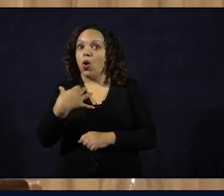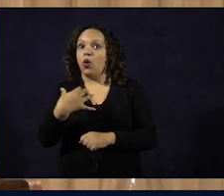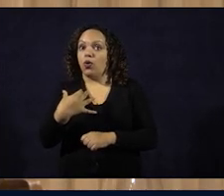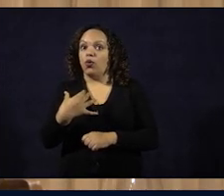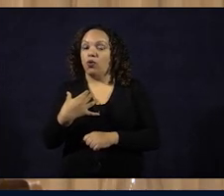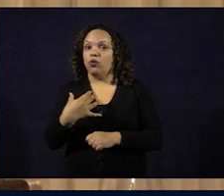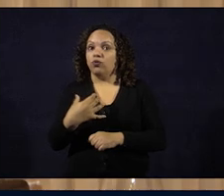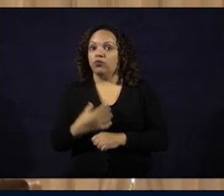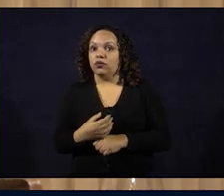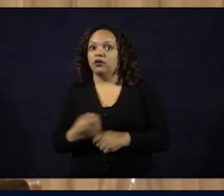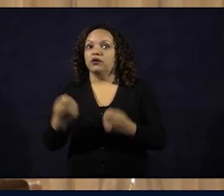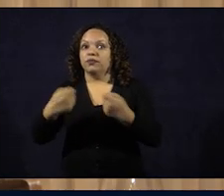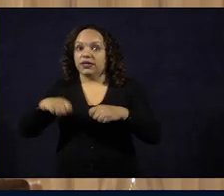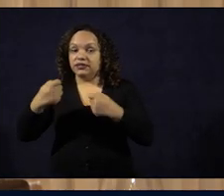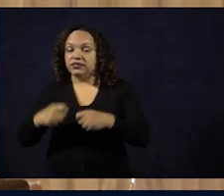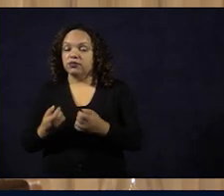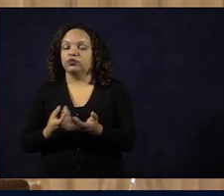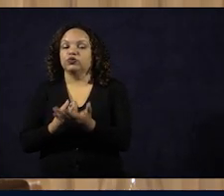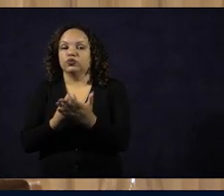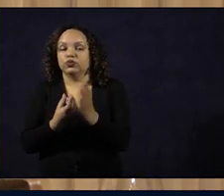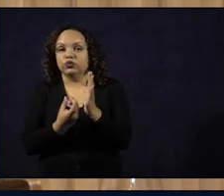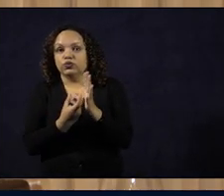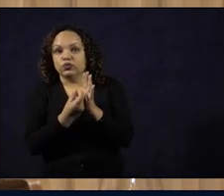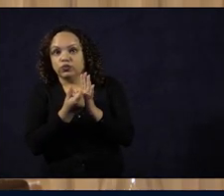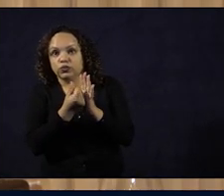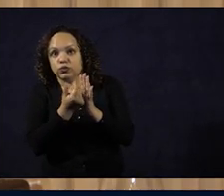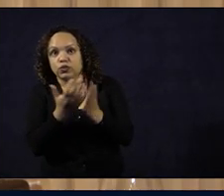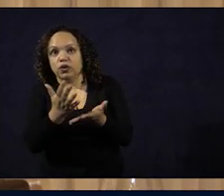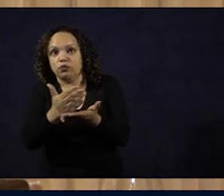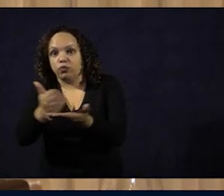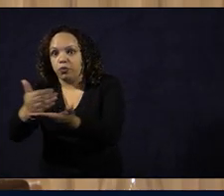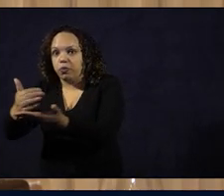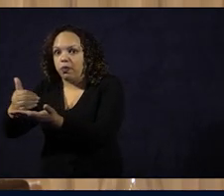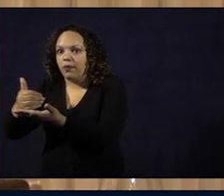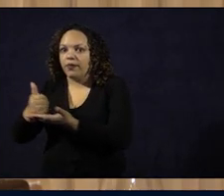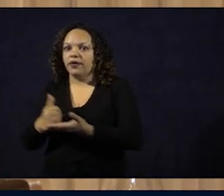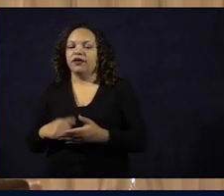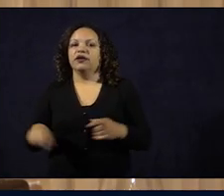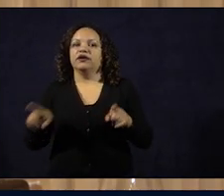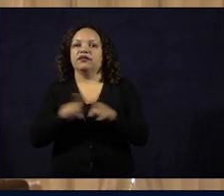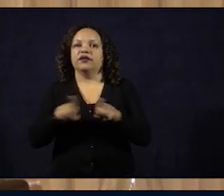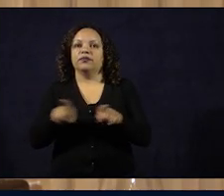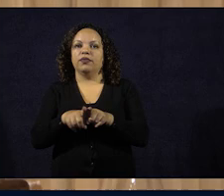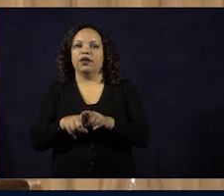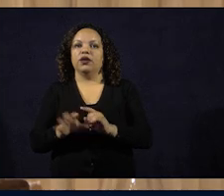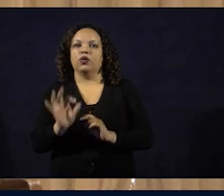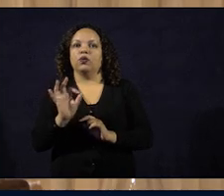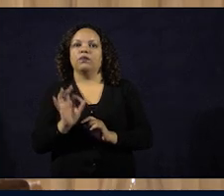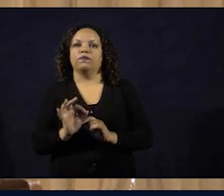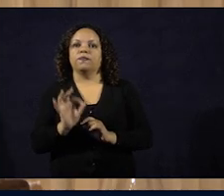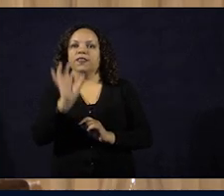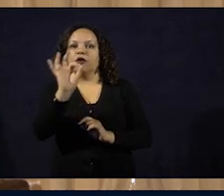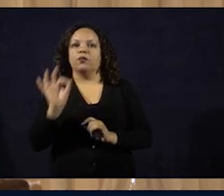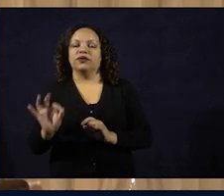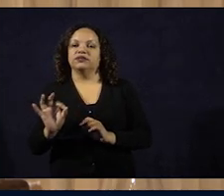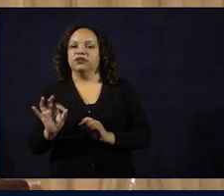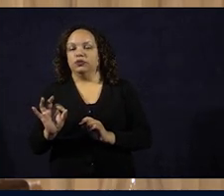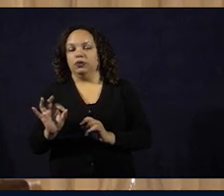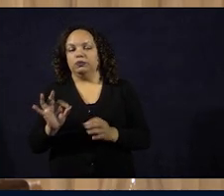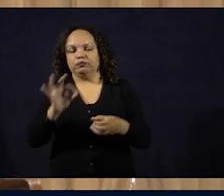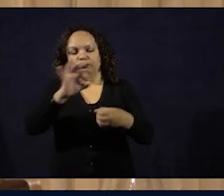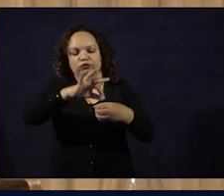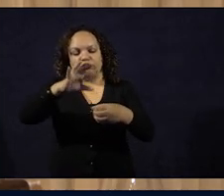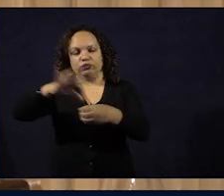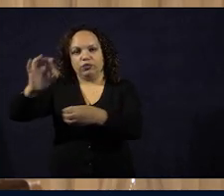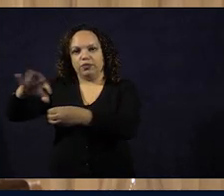para a gente capitalizar, monetizar, né? E tem, obviamente, um percentual ainda muito pequeno da soja plantada. É